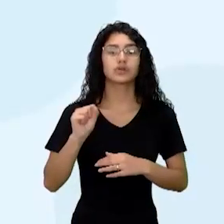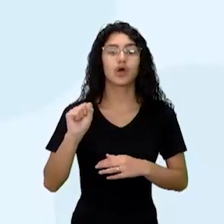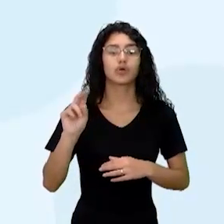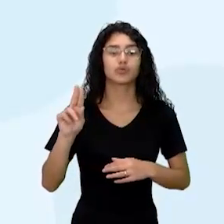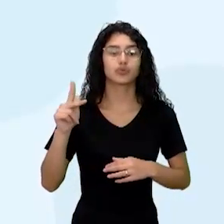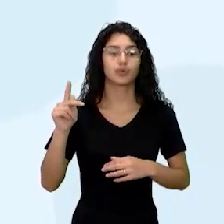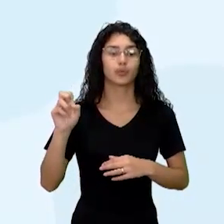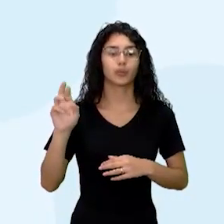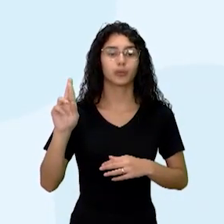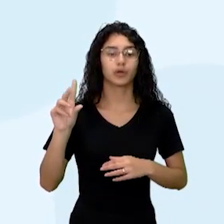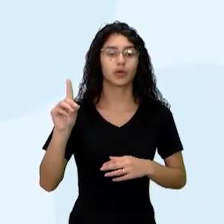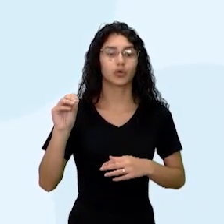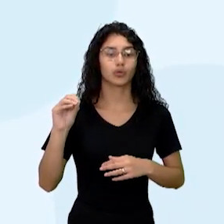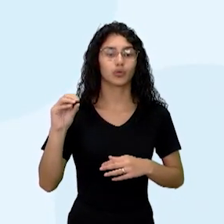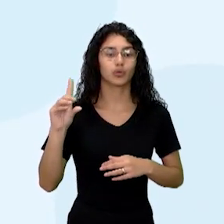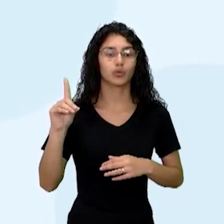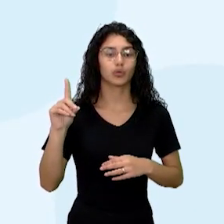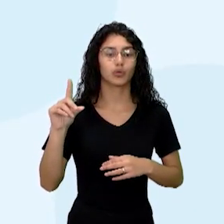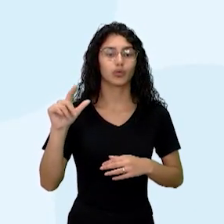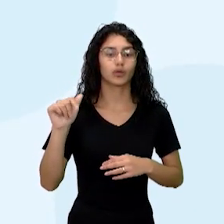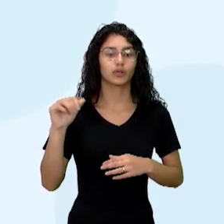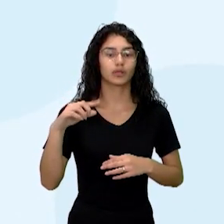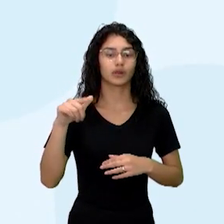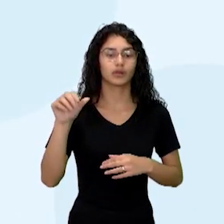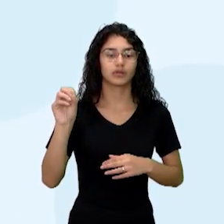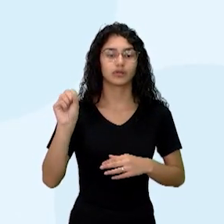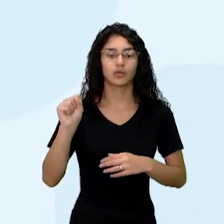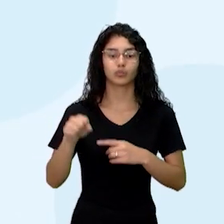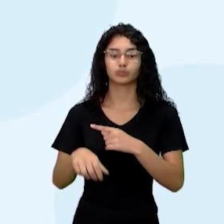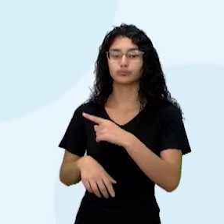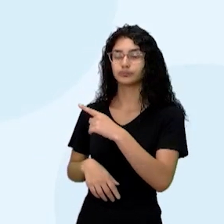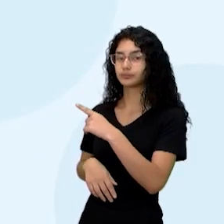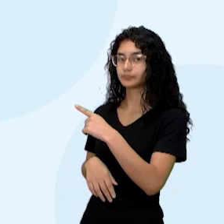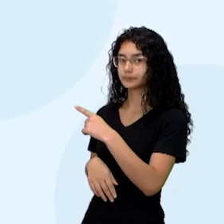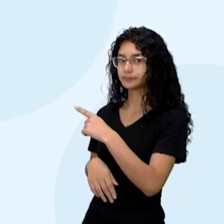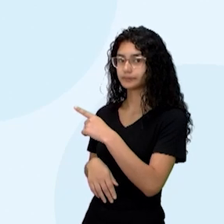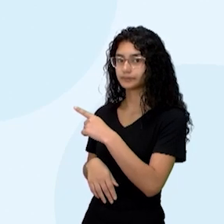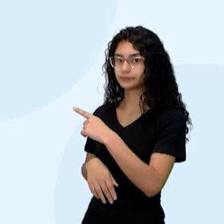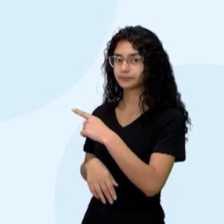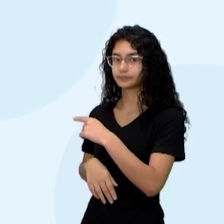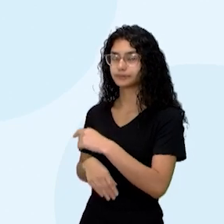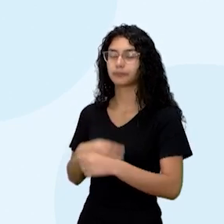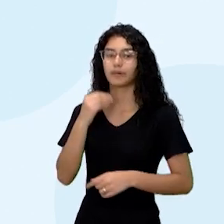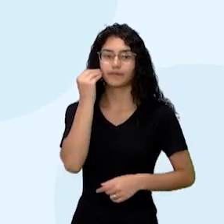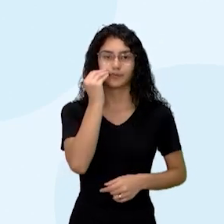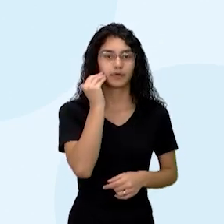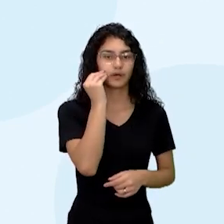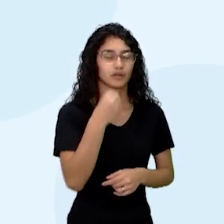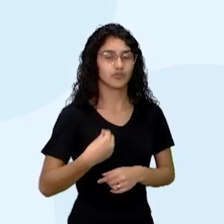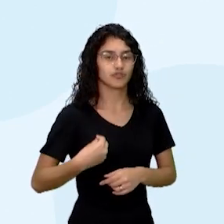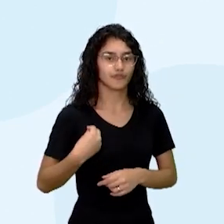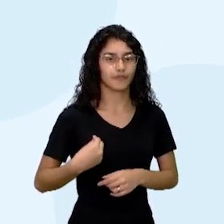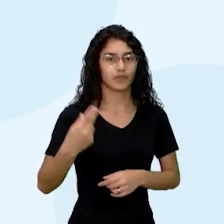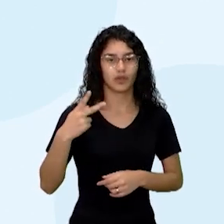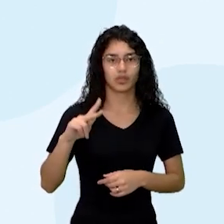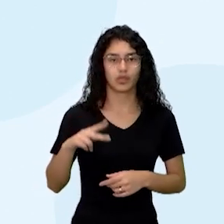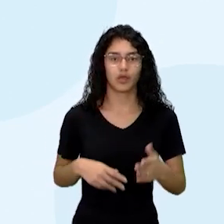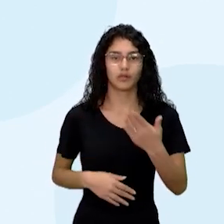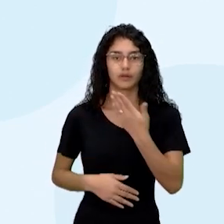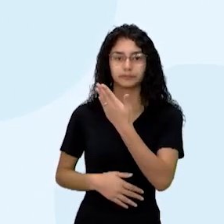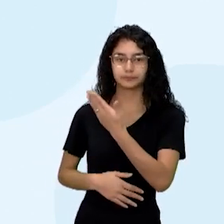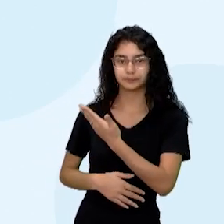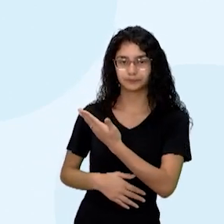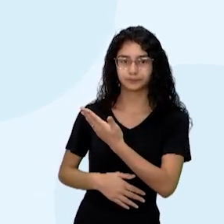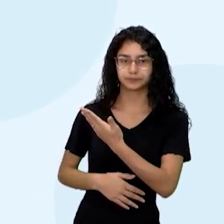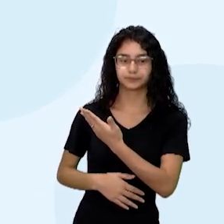e processos formativos, presidente do Conselho Brasileiro para a Superdotação e coordenadora do Núcleo Paulista de